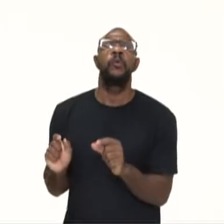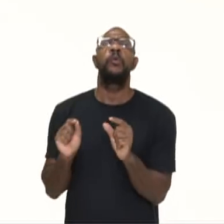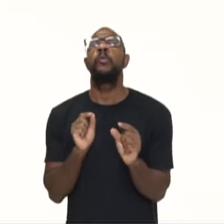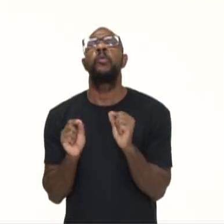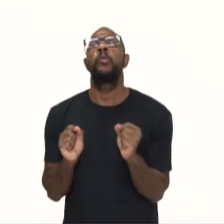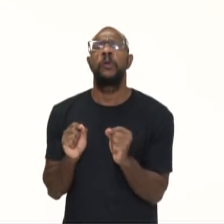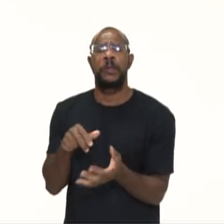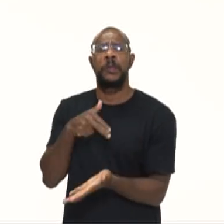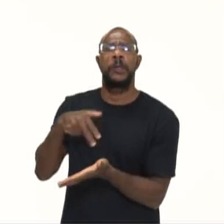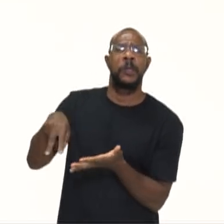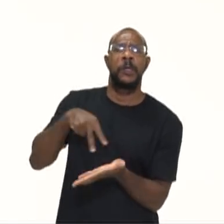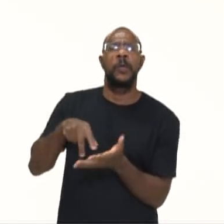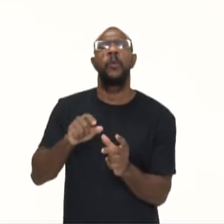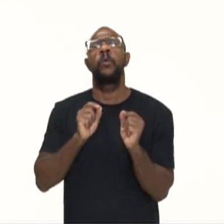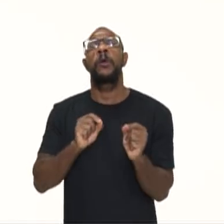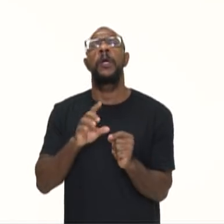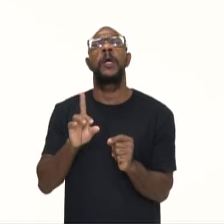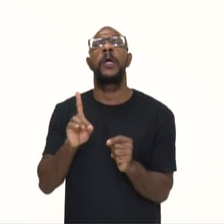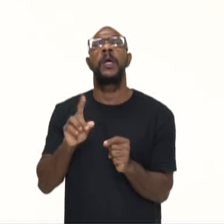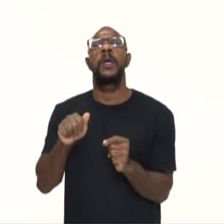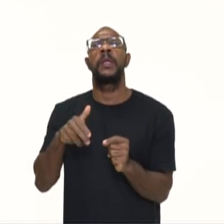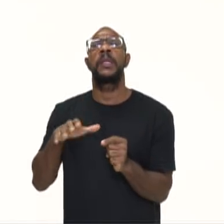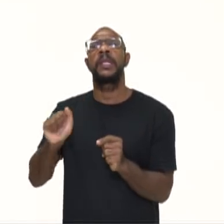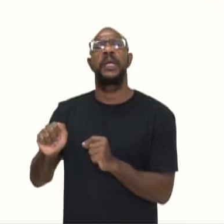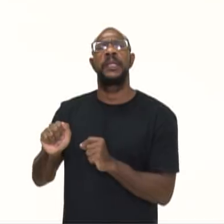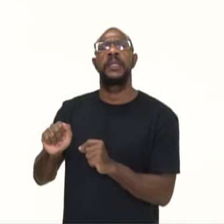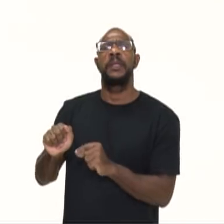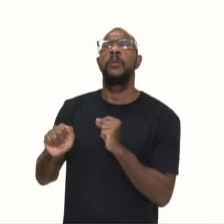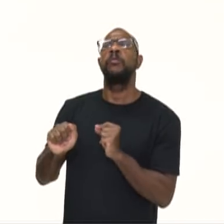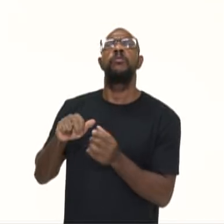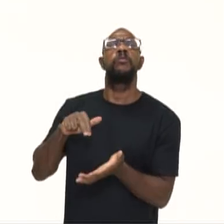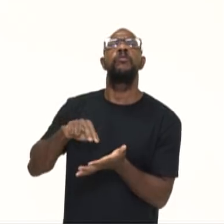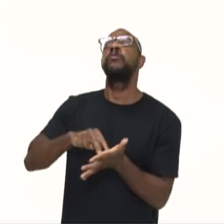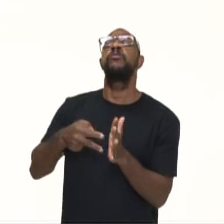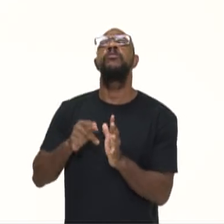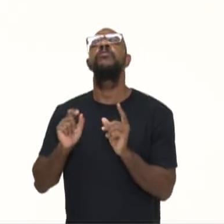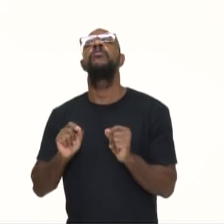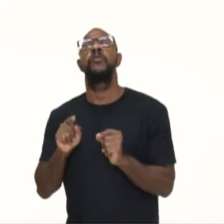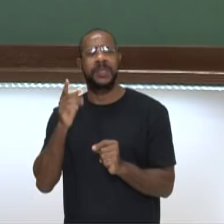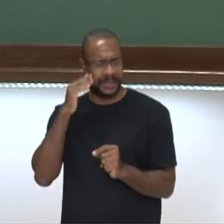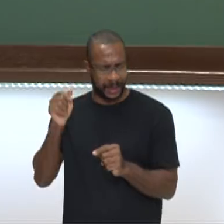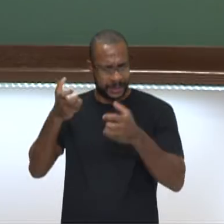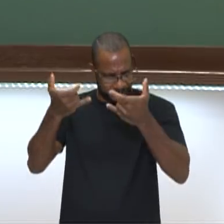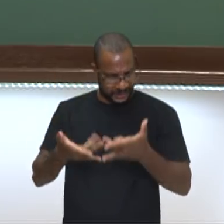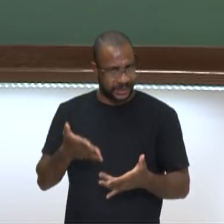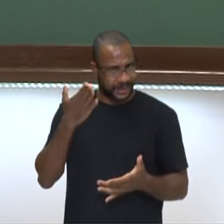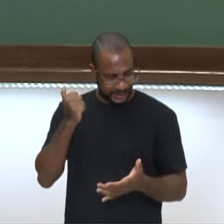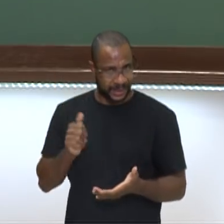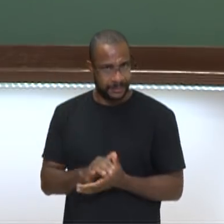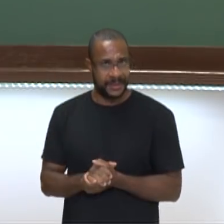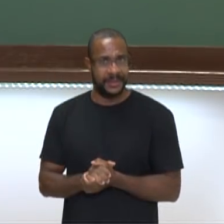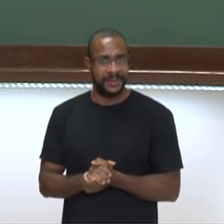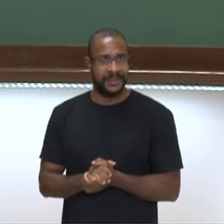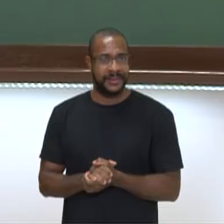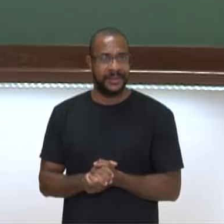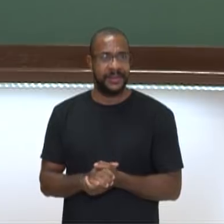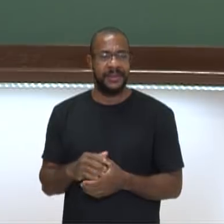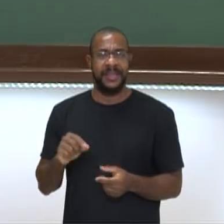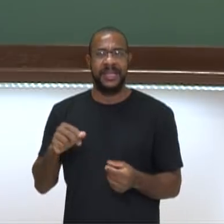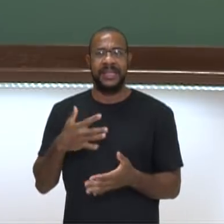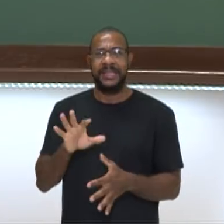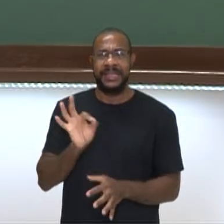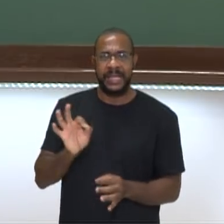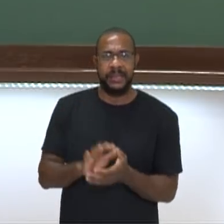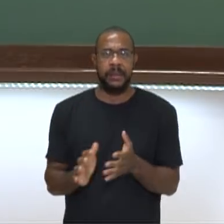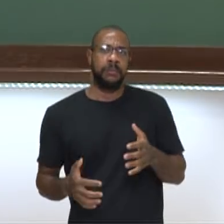é dança? Você sabe explicar o que é dança sem fazer uma mímica? Sem